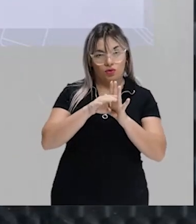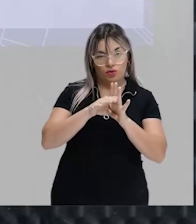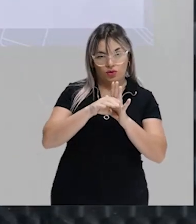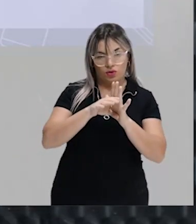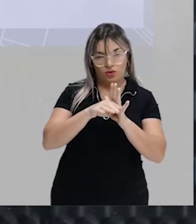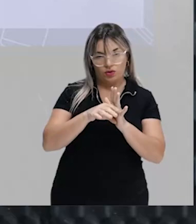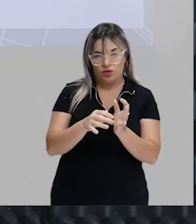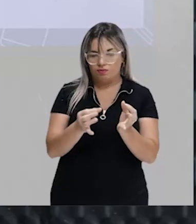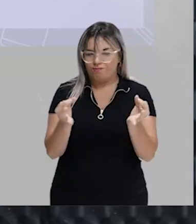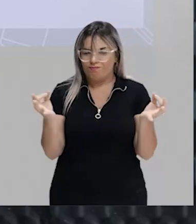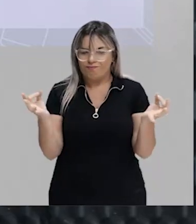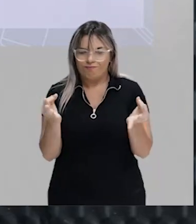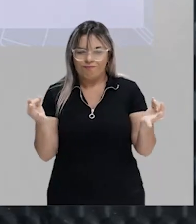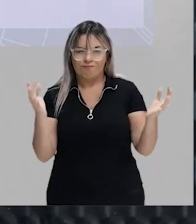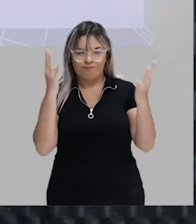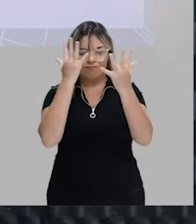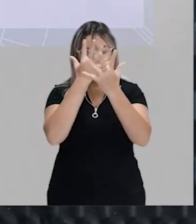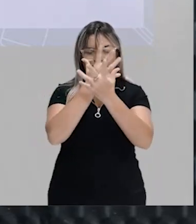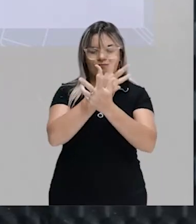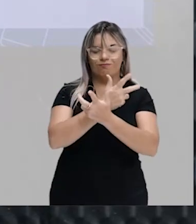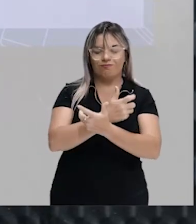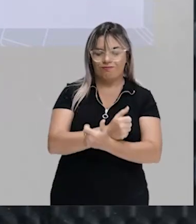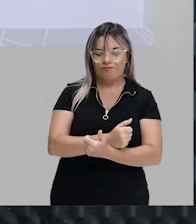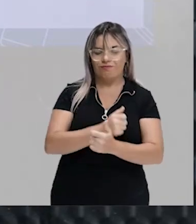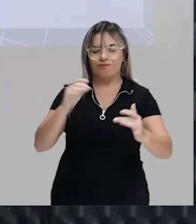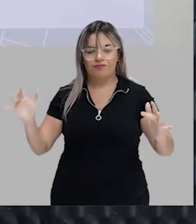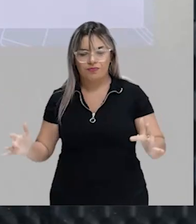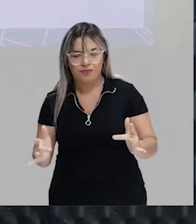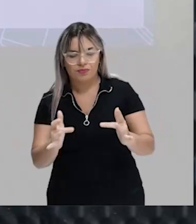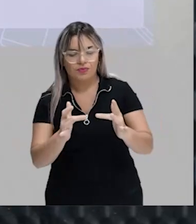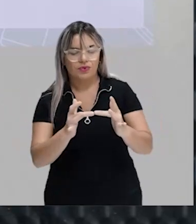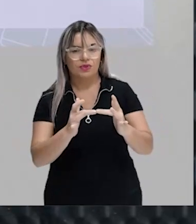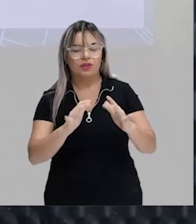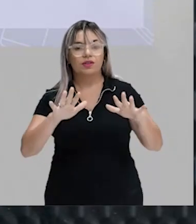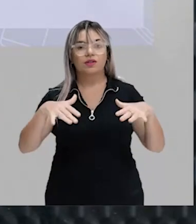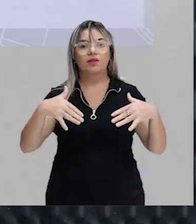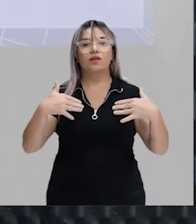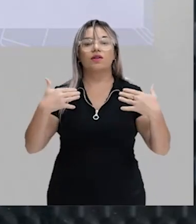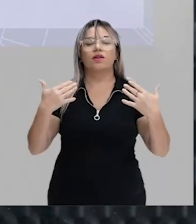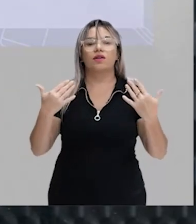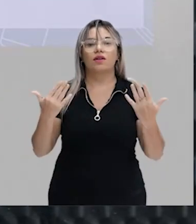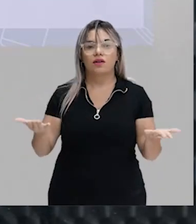para o clássico, para o perfeito. Quem era